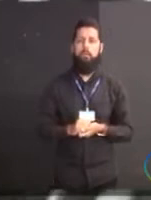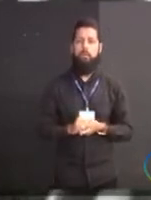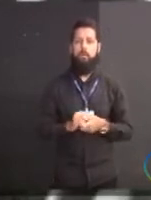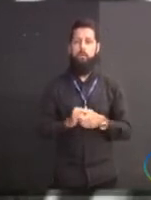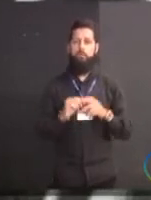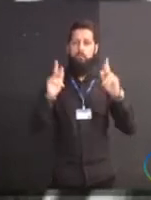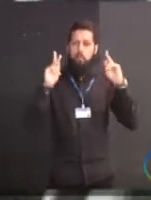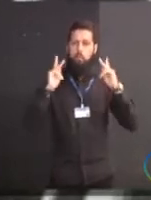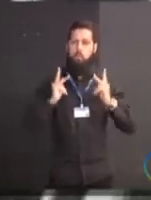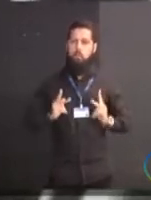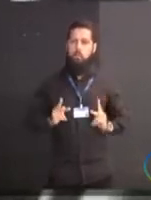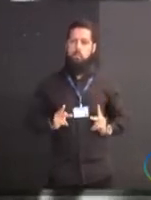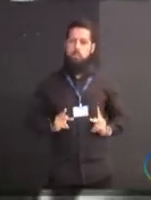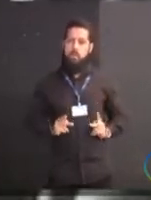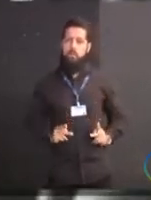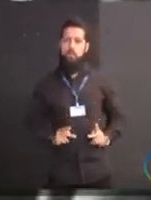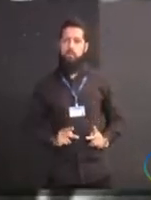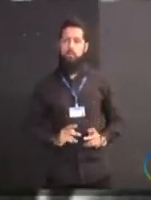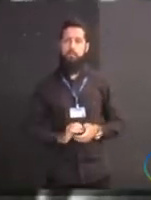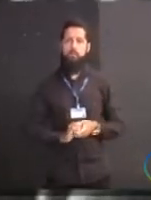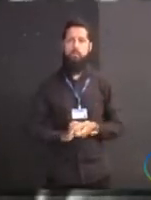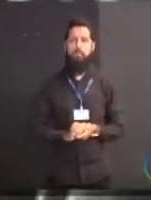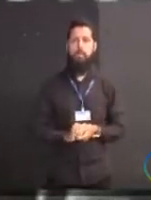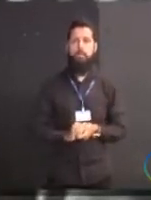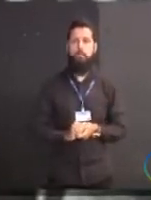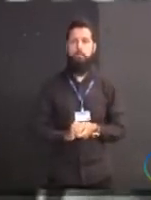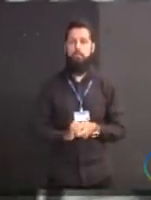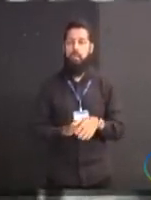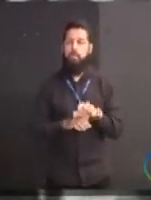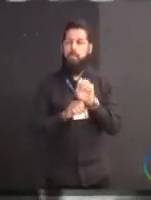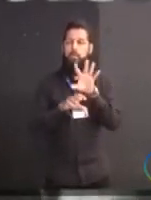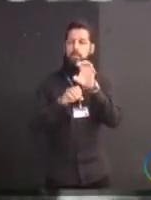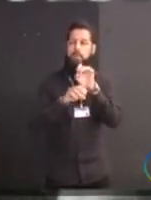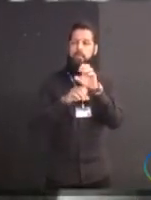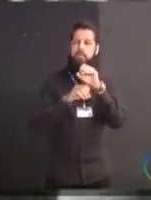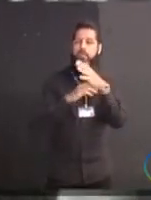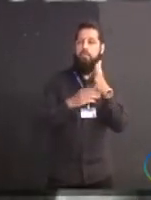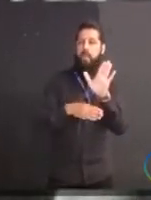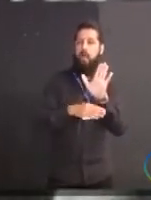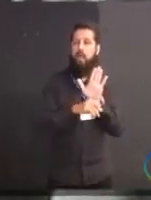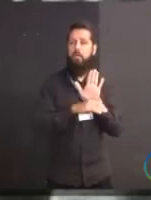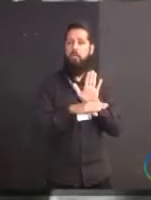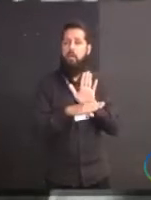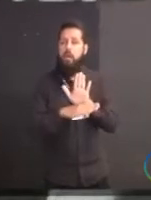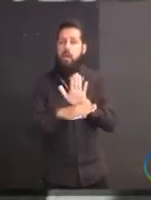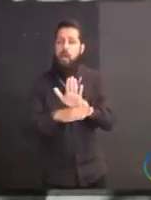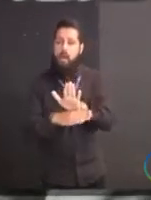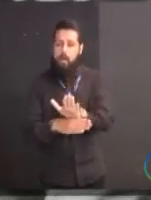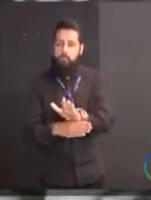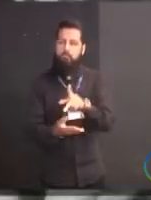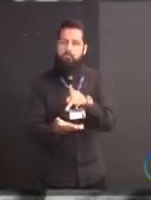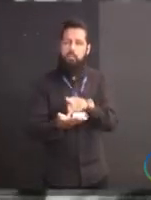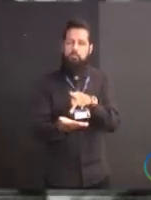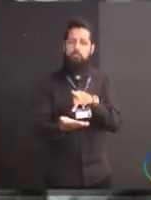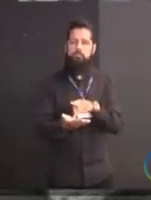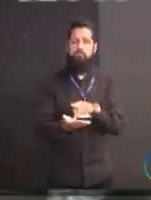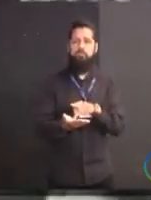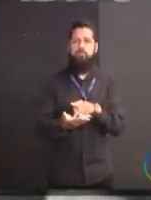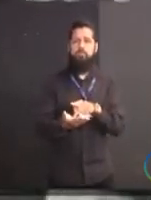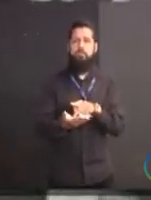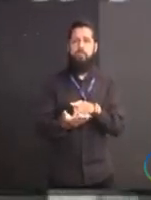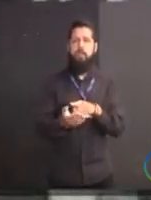está sendo chamado à colaboração autêntica com o seu Criador na